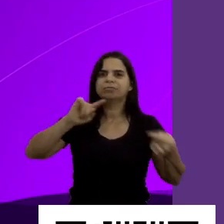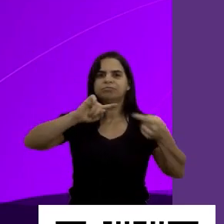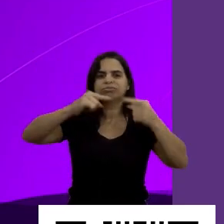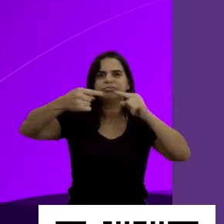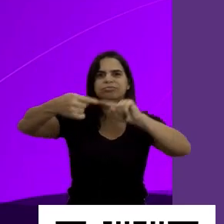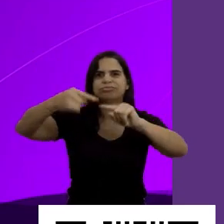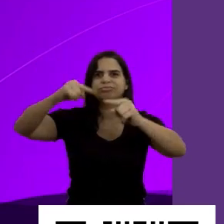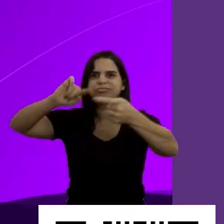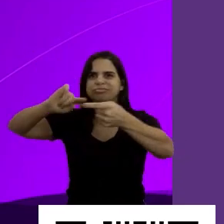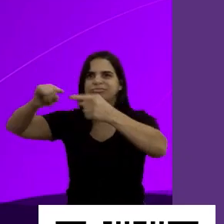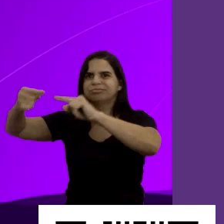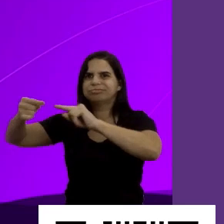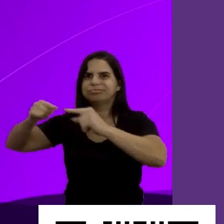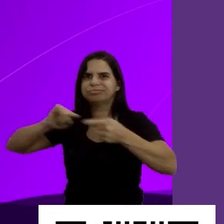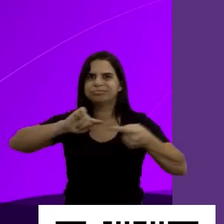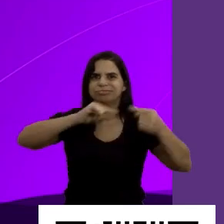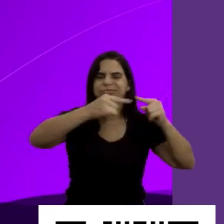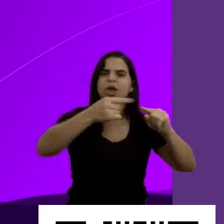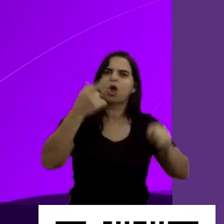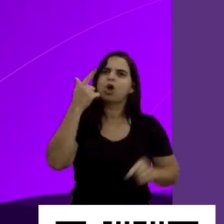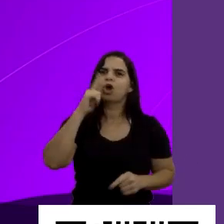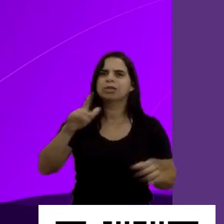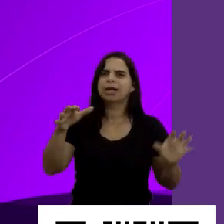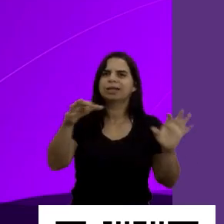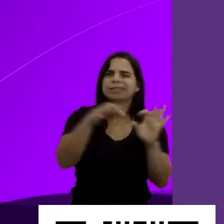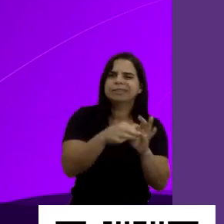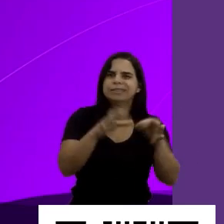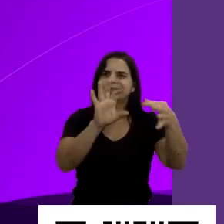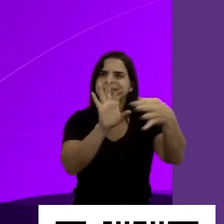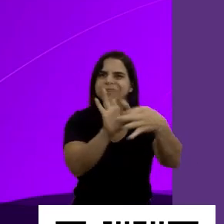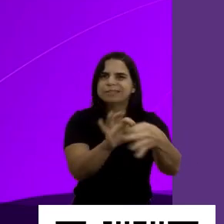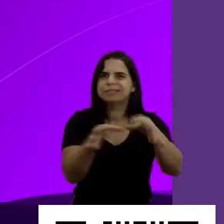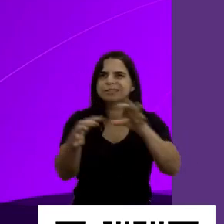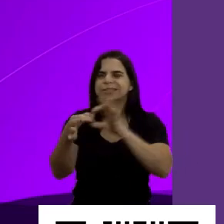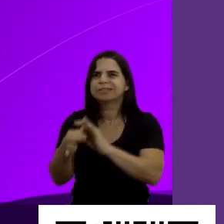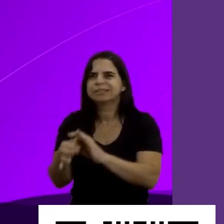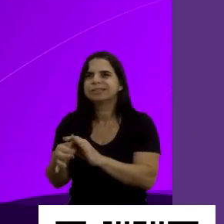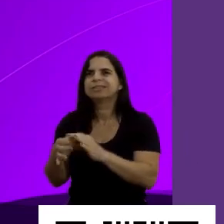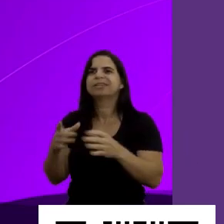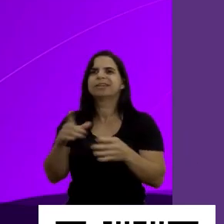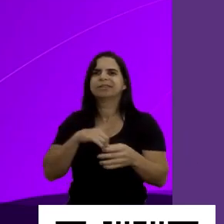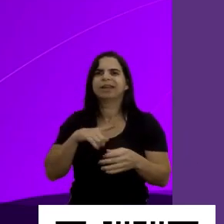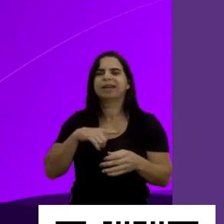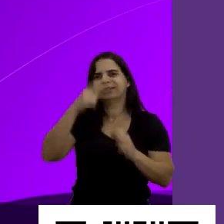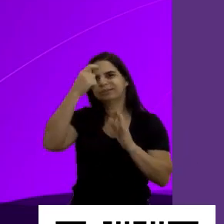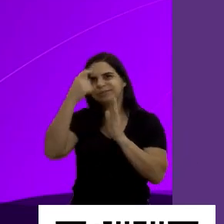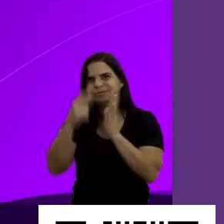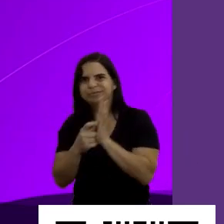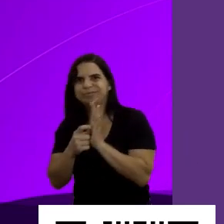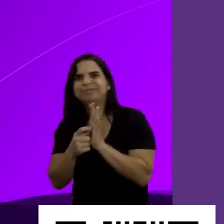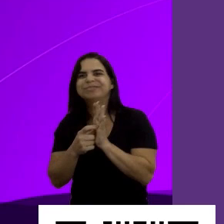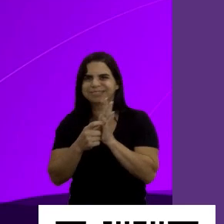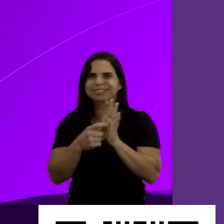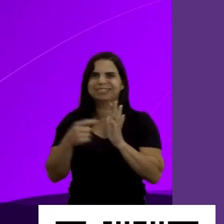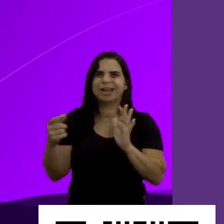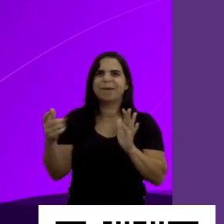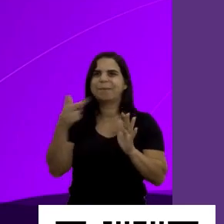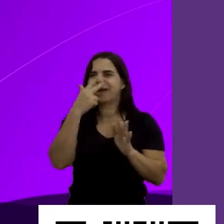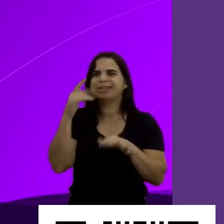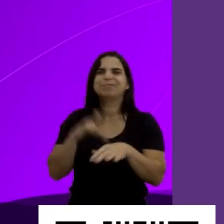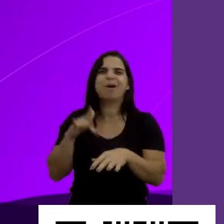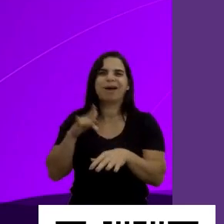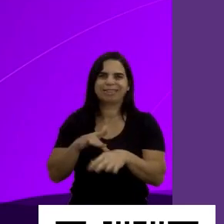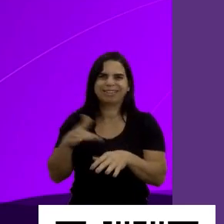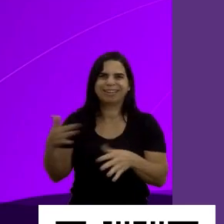si você consegue integrar todas elas ou com blockchain E ai e tal agora tá na moda também é